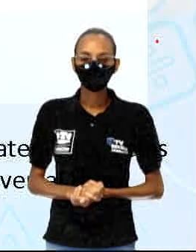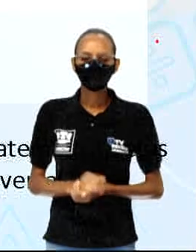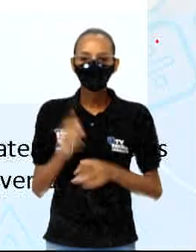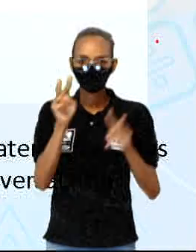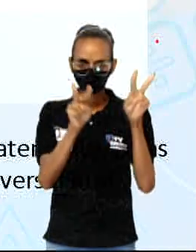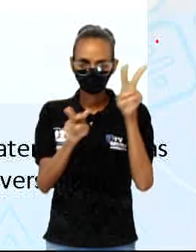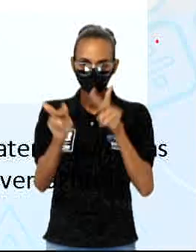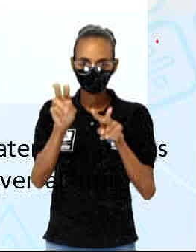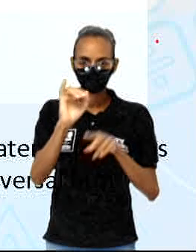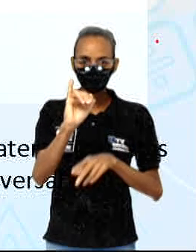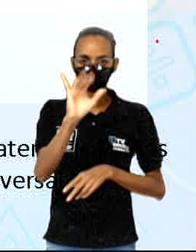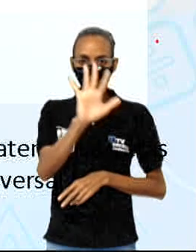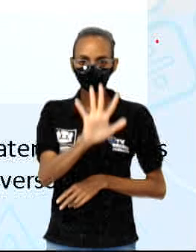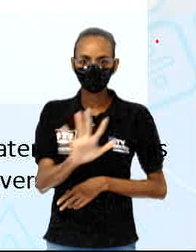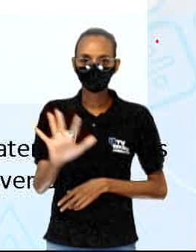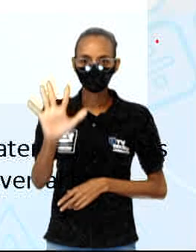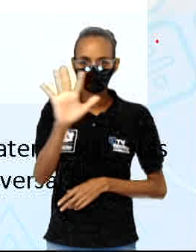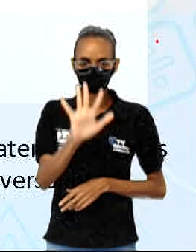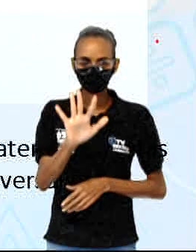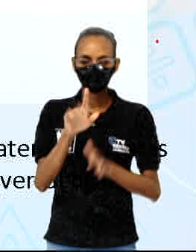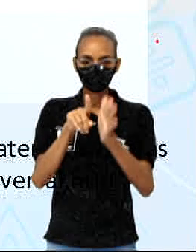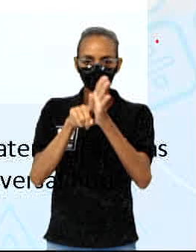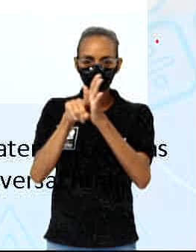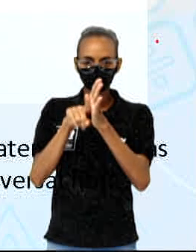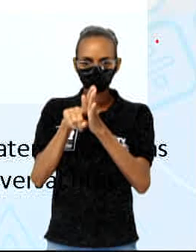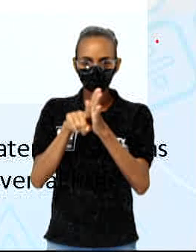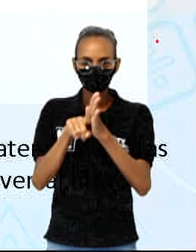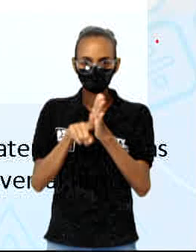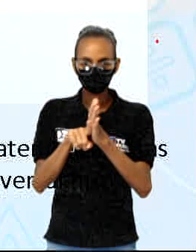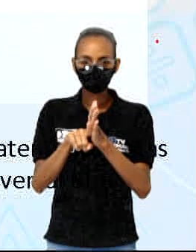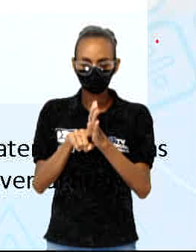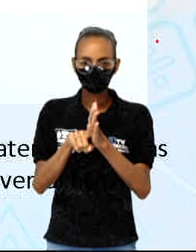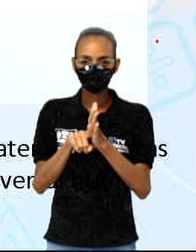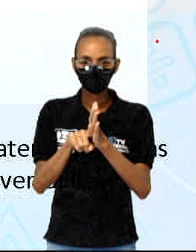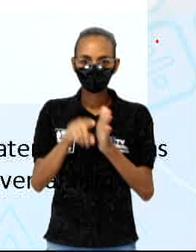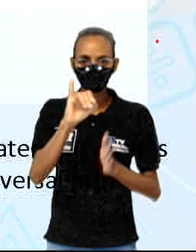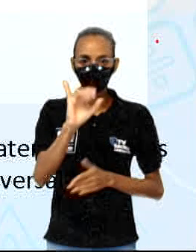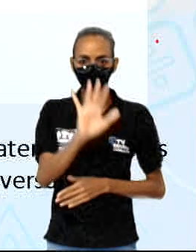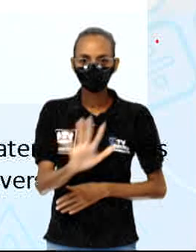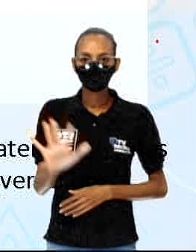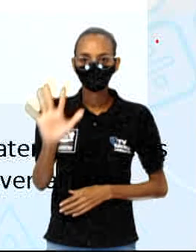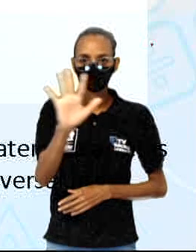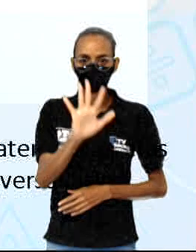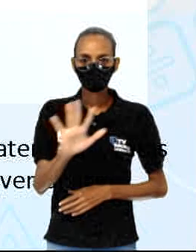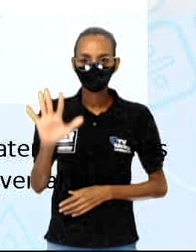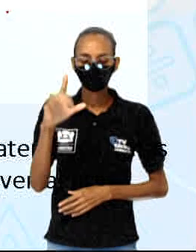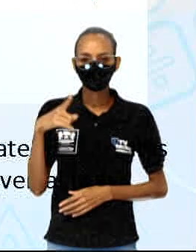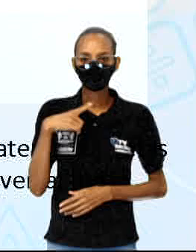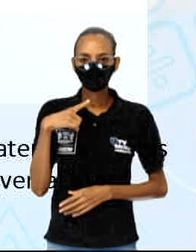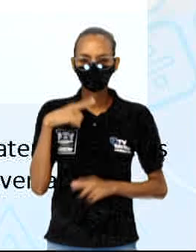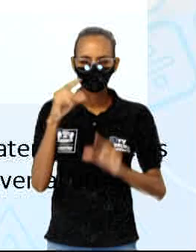observa? Se a gente puder analisar essa figura dada, não é? A gente vai ter o seguinte aqui, pessoal.